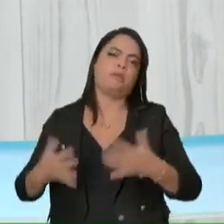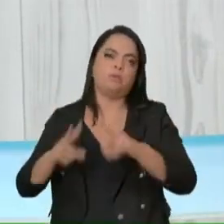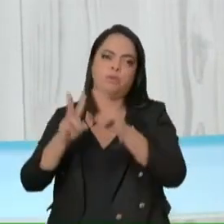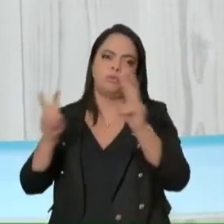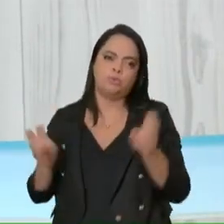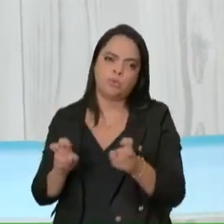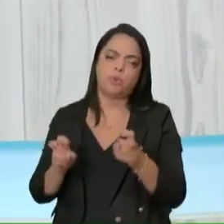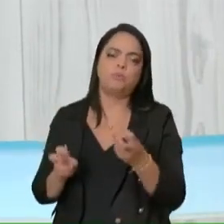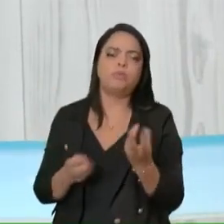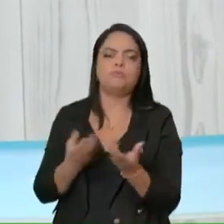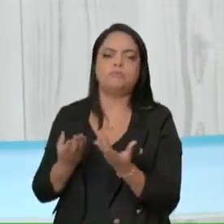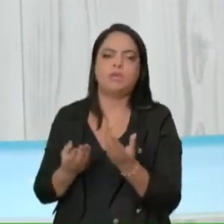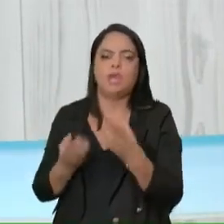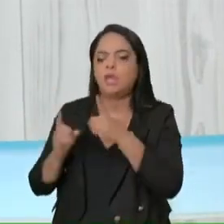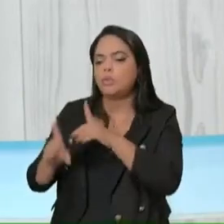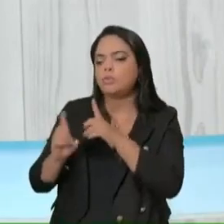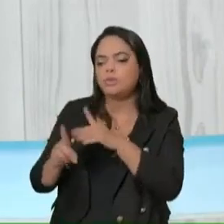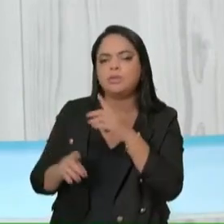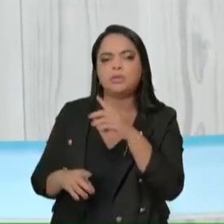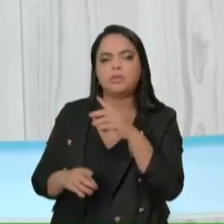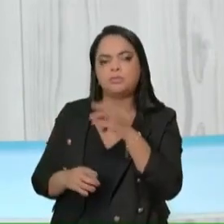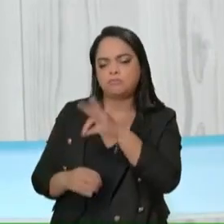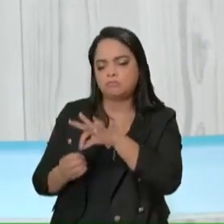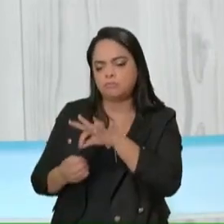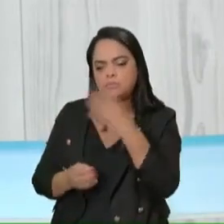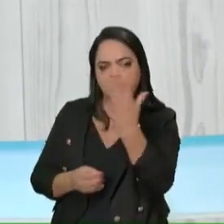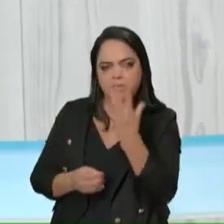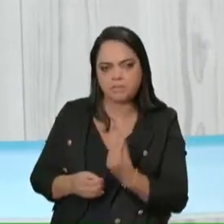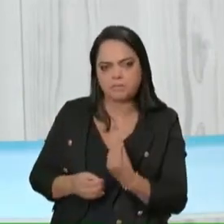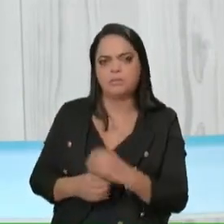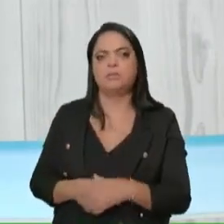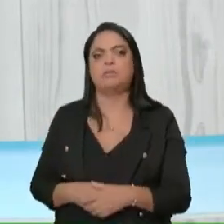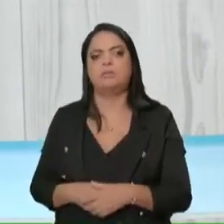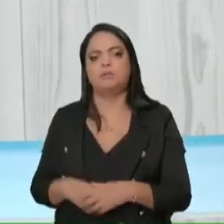luz dos Espíritos, a doutrina espírita, do Espírito de verdade,